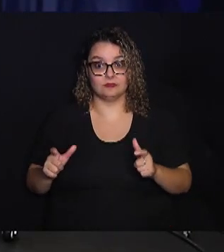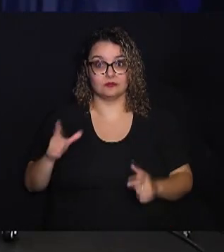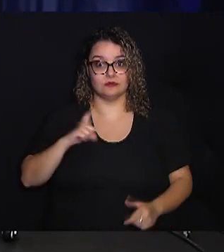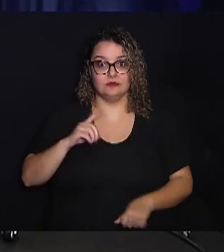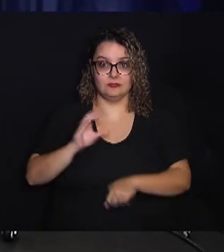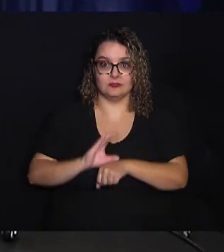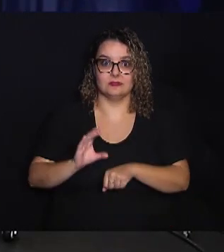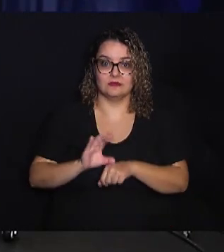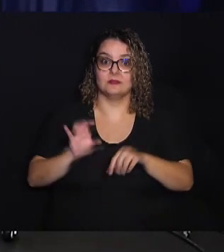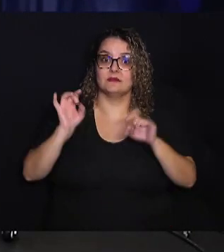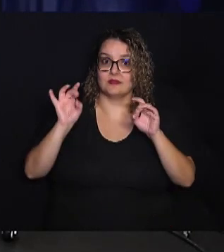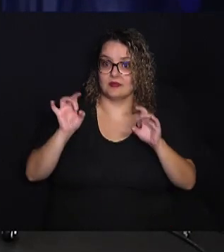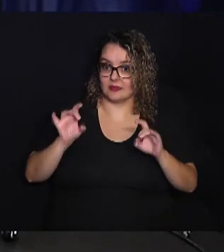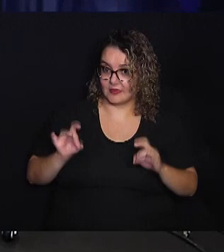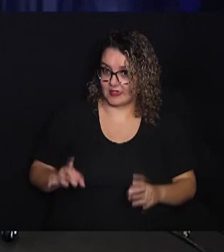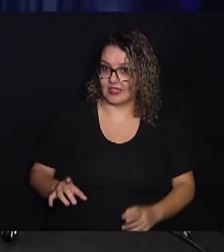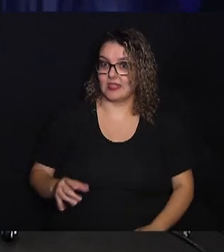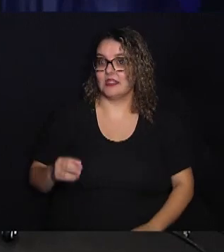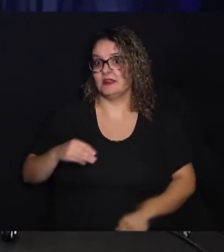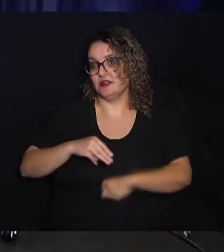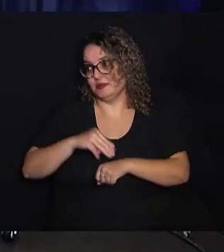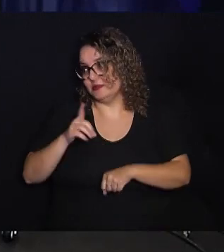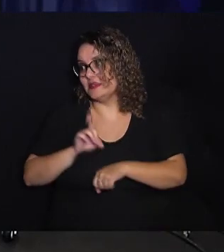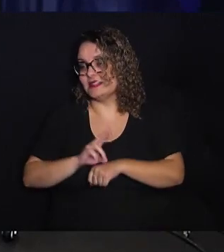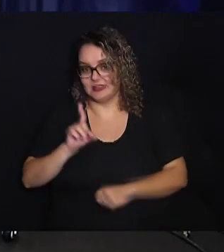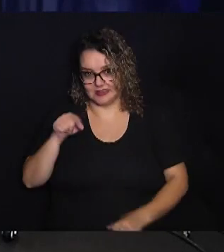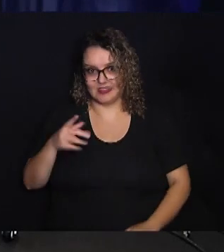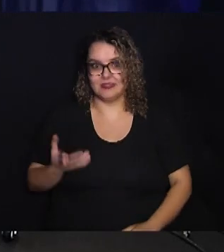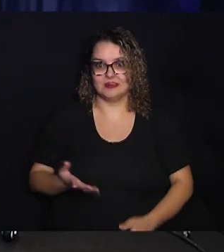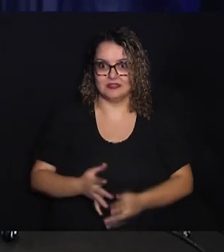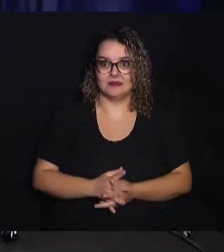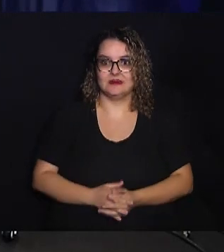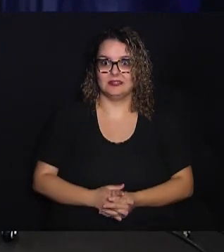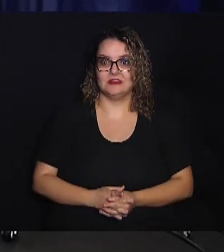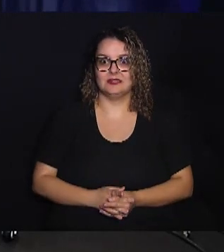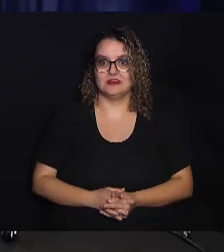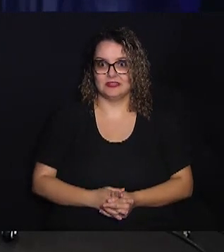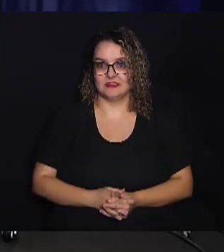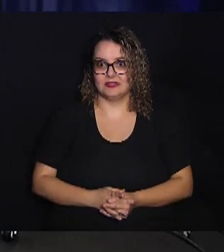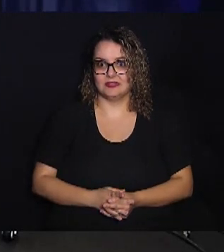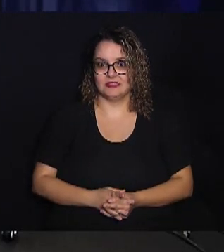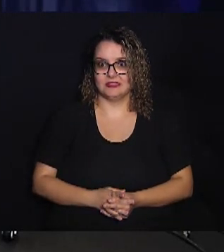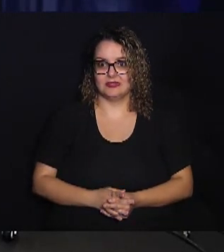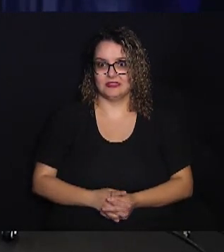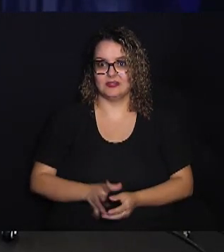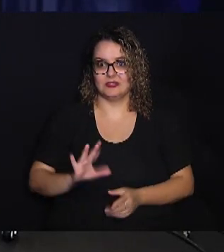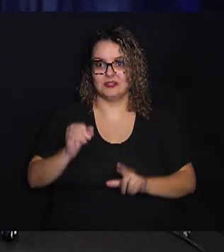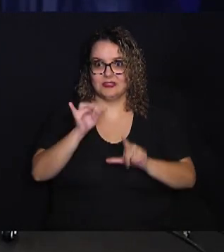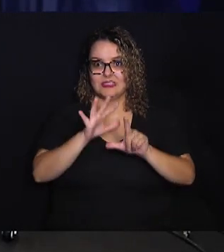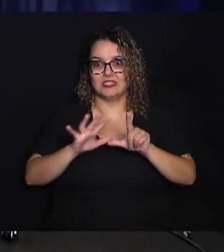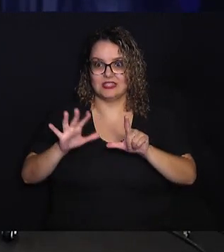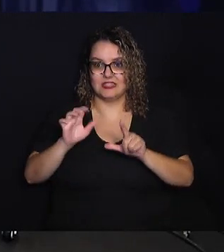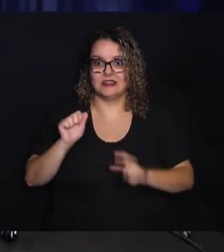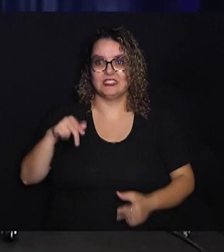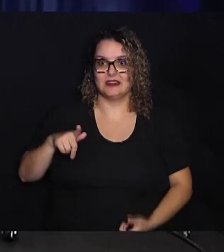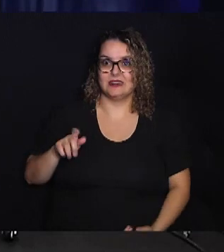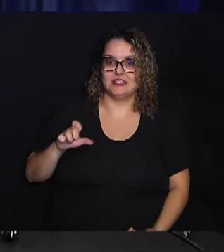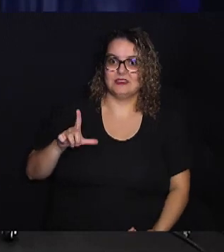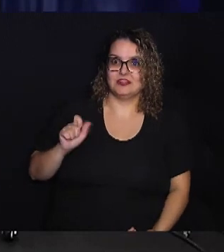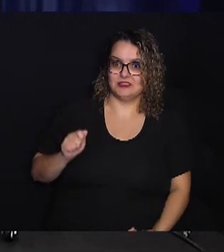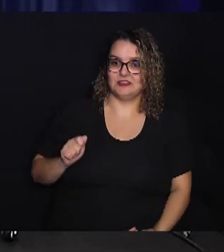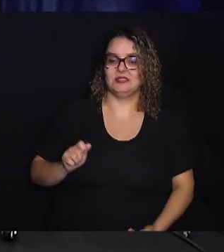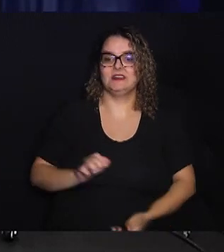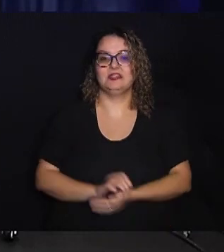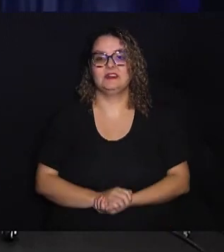curso de especialização, de mestrado, né? Sim. Daqui a pouquinho vai aparecer as imagens aí da Ângela e